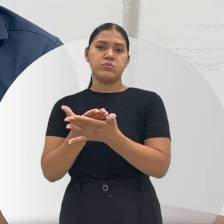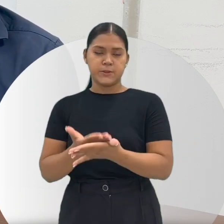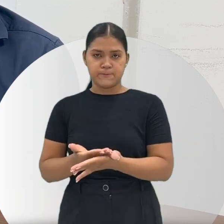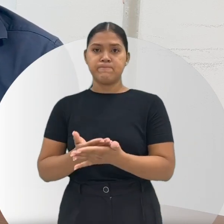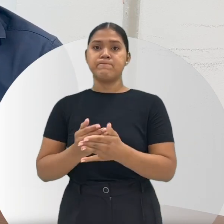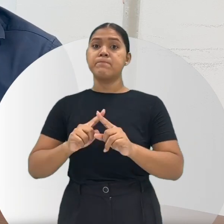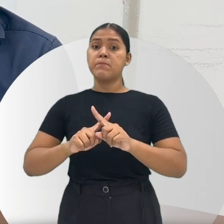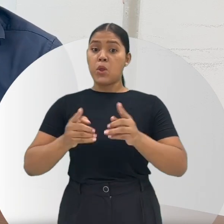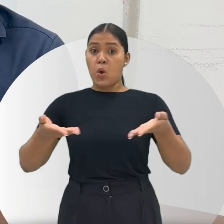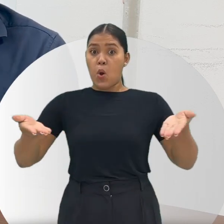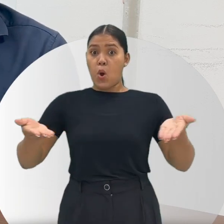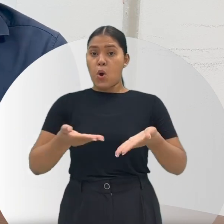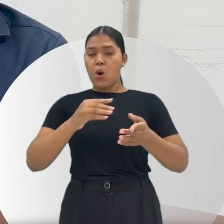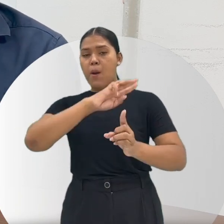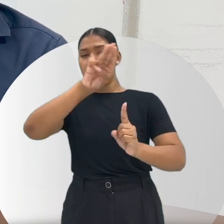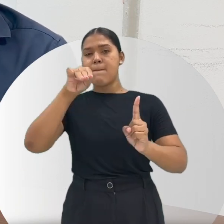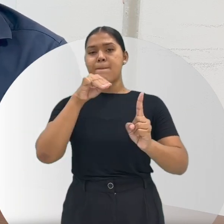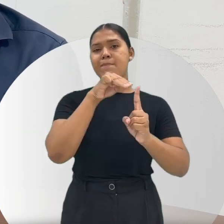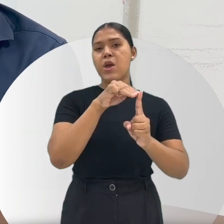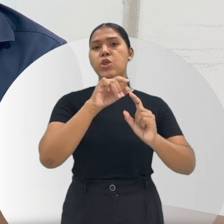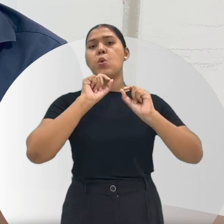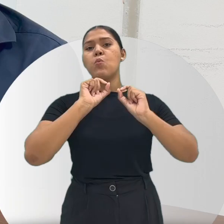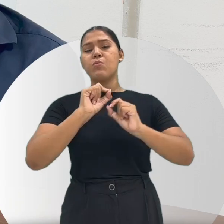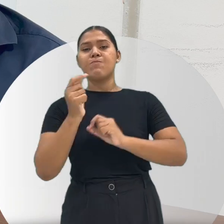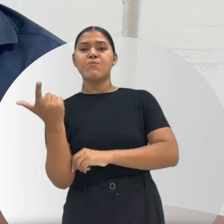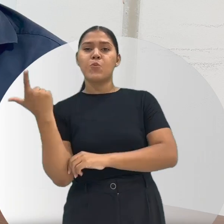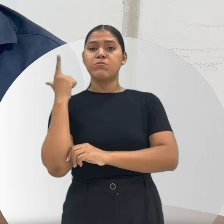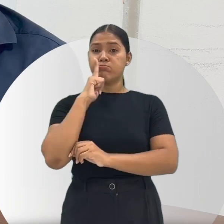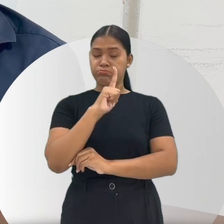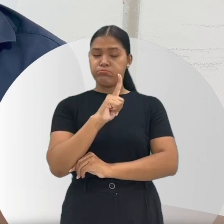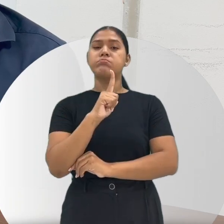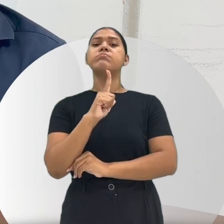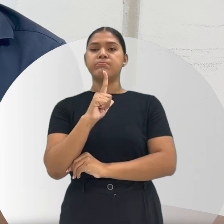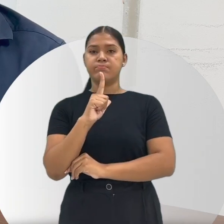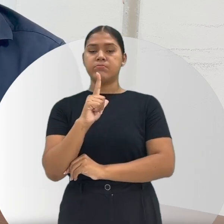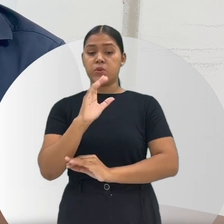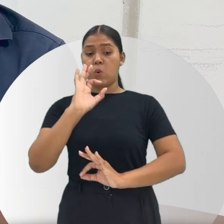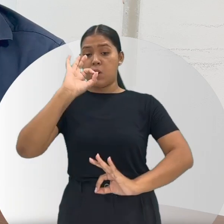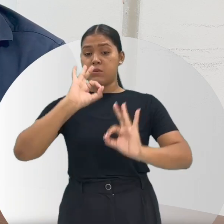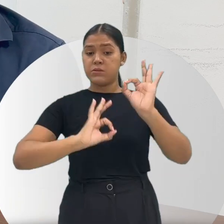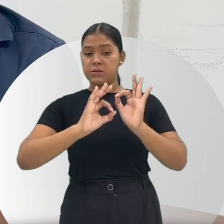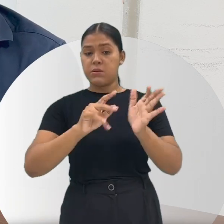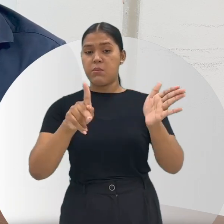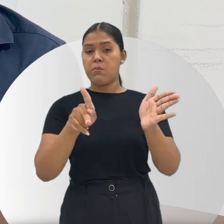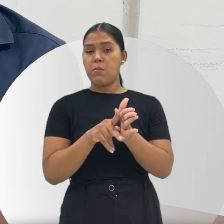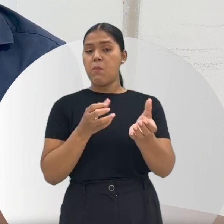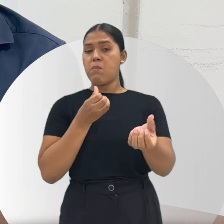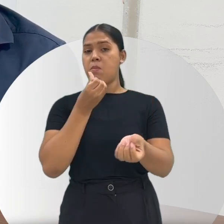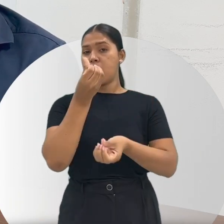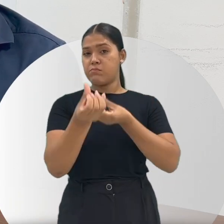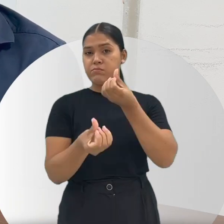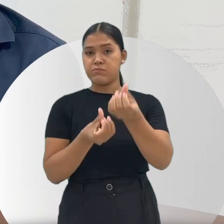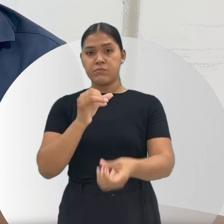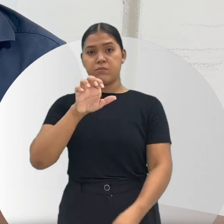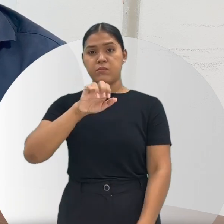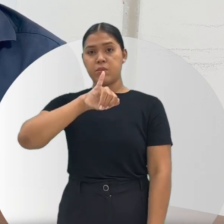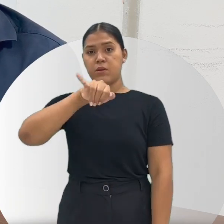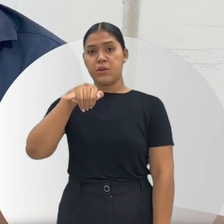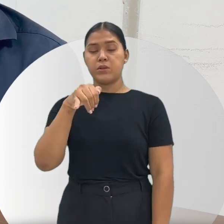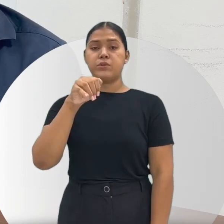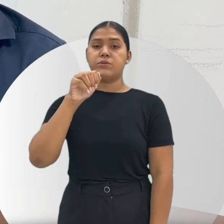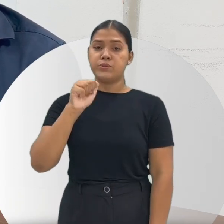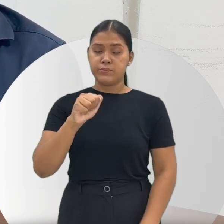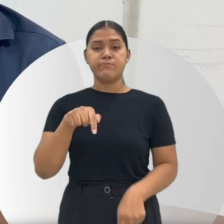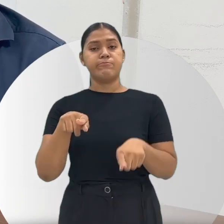uma das nossas principais metas é fazer com que a gente consiga atender esse público em específico, né,